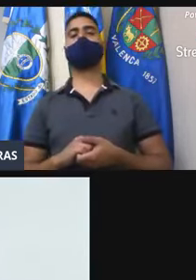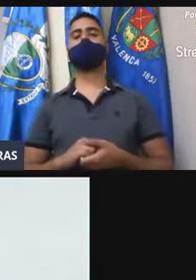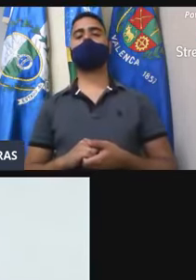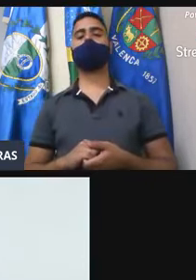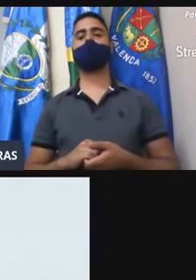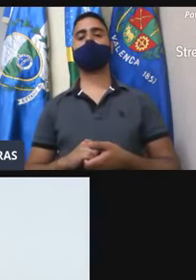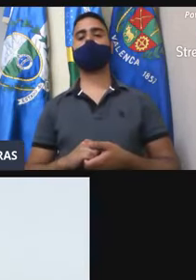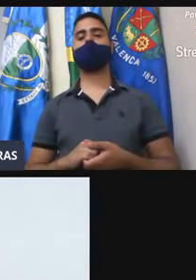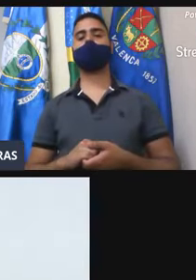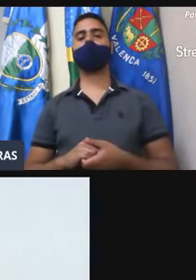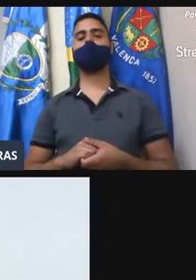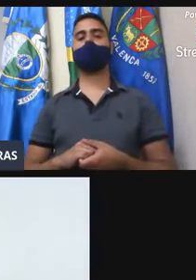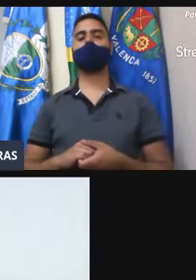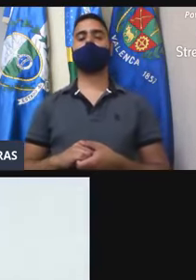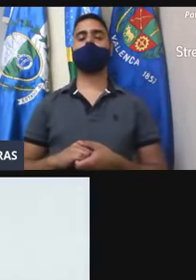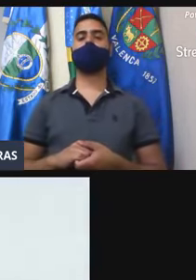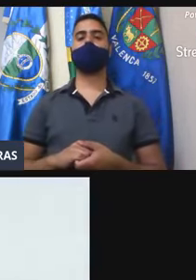mais